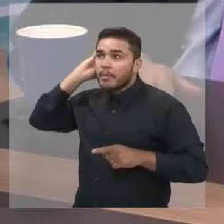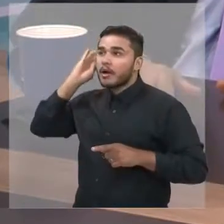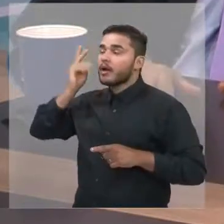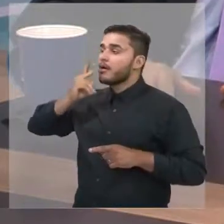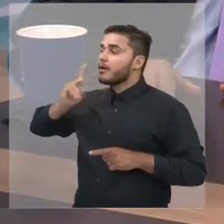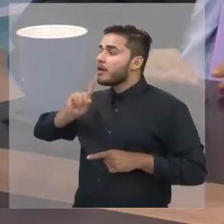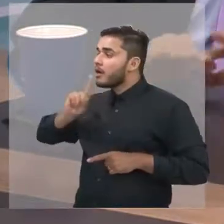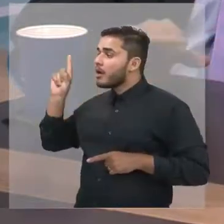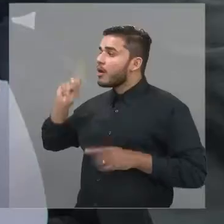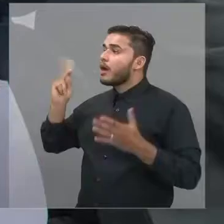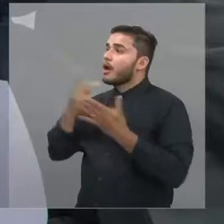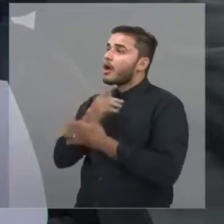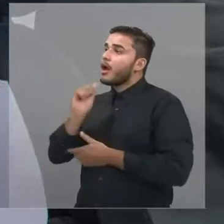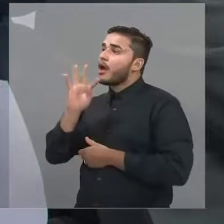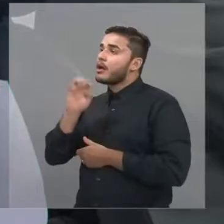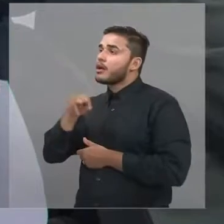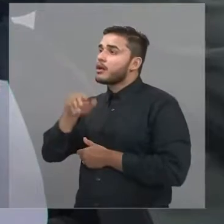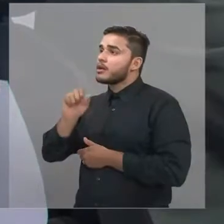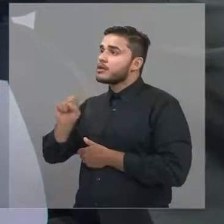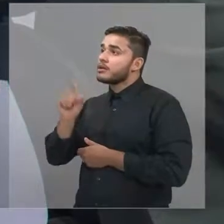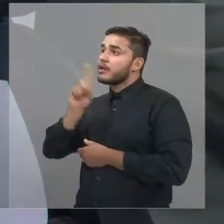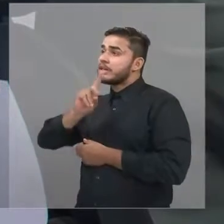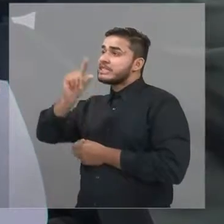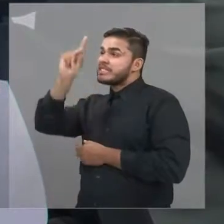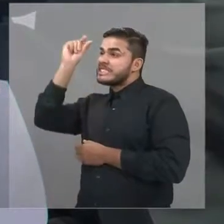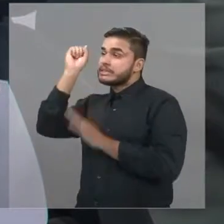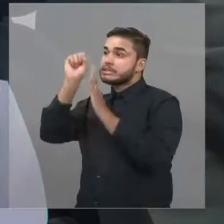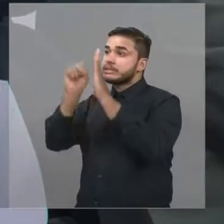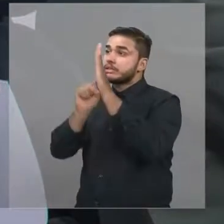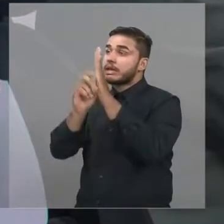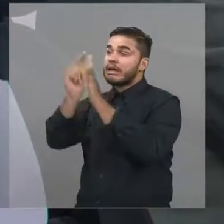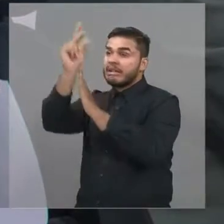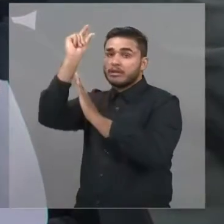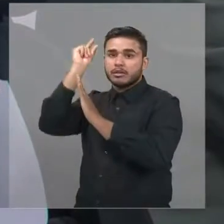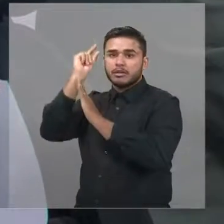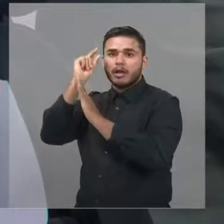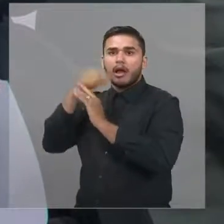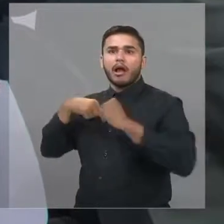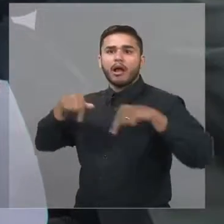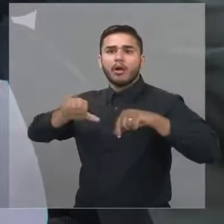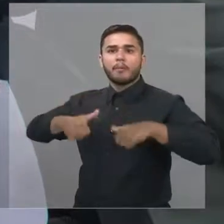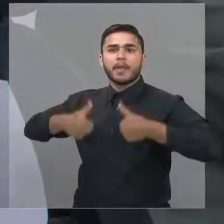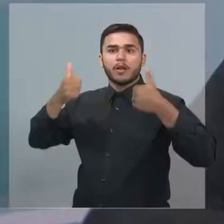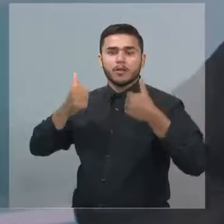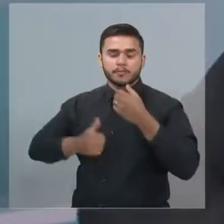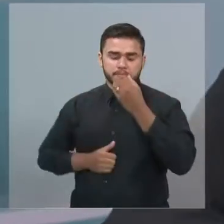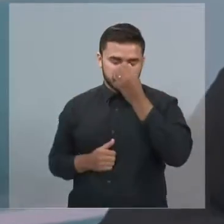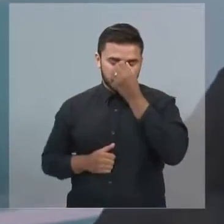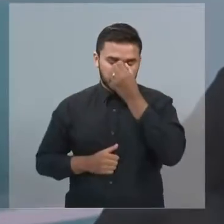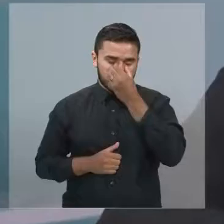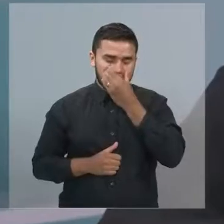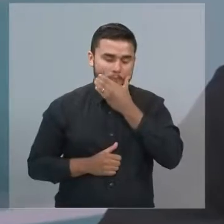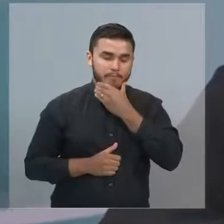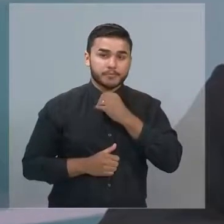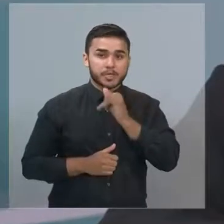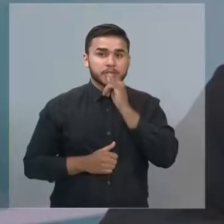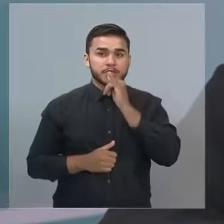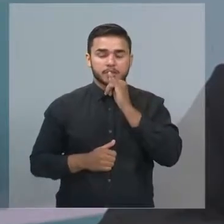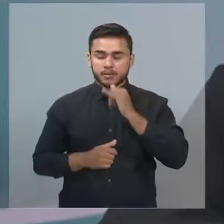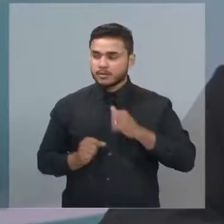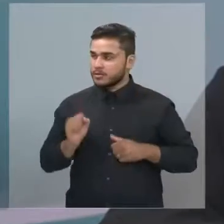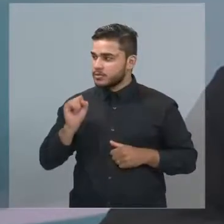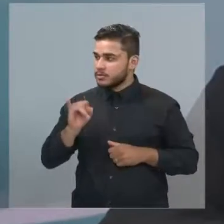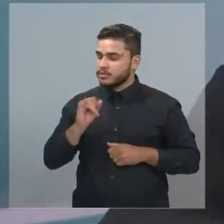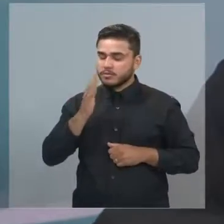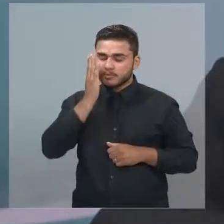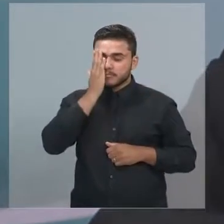comum, no interesse coletivo. Quero dizer que historicamente não há uma marcha evolutiva. Mas eu acredito o seguinte, que se você trabalhar a criança com essa ideia